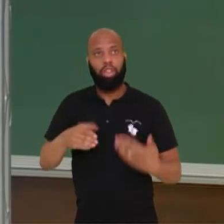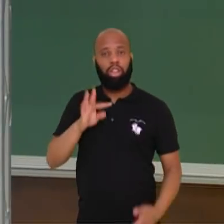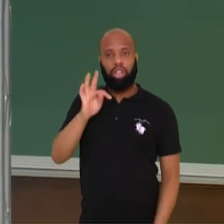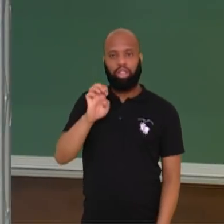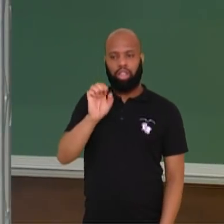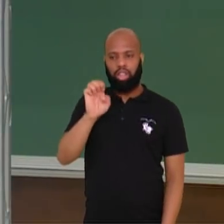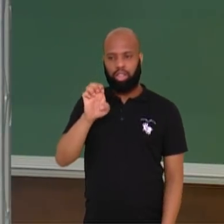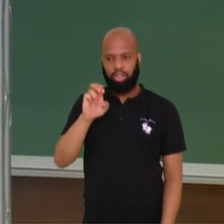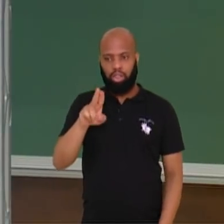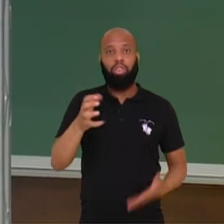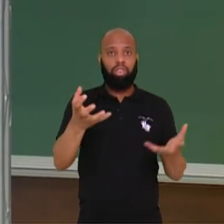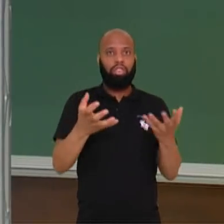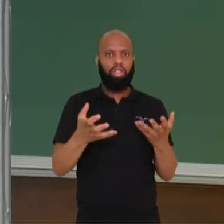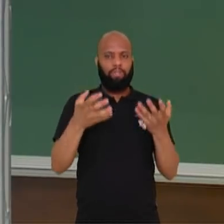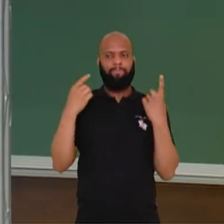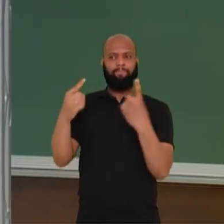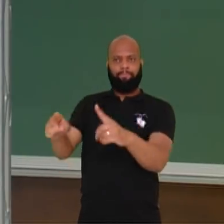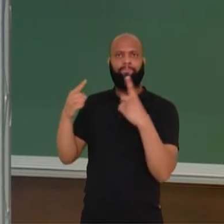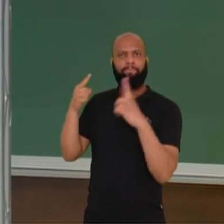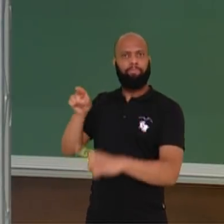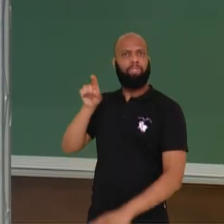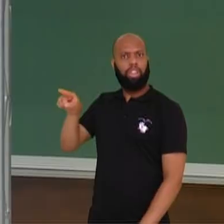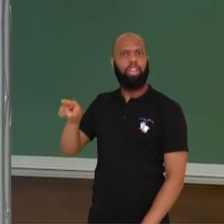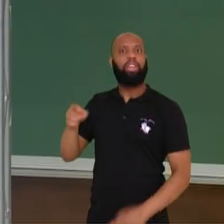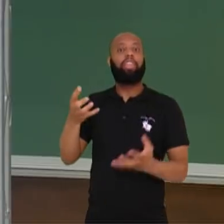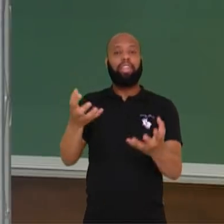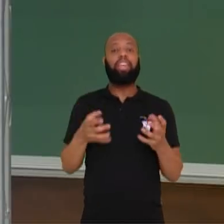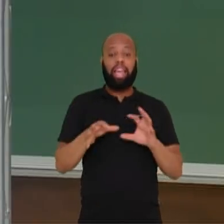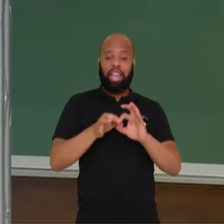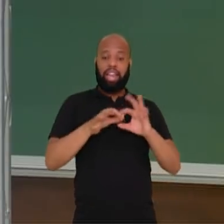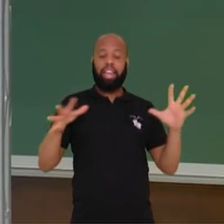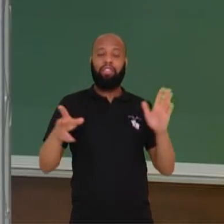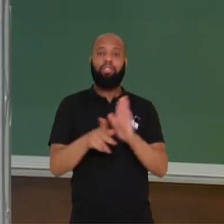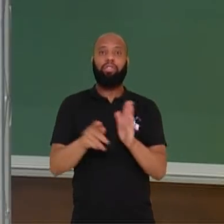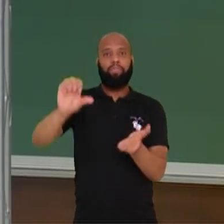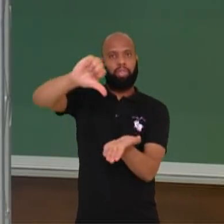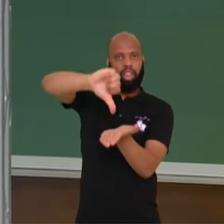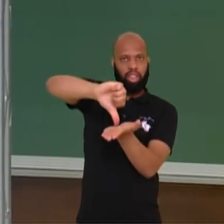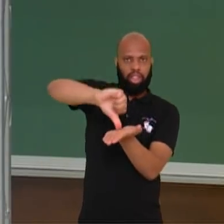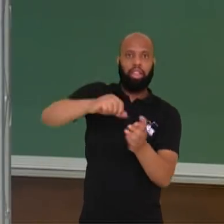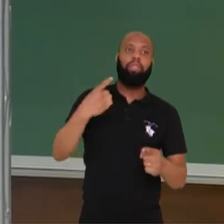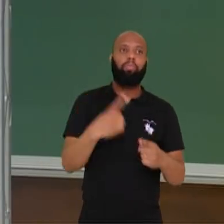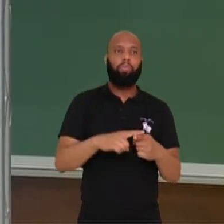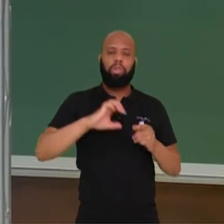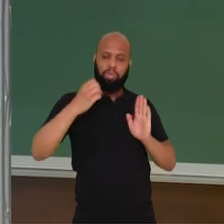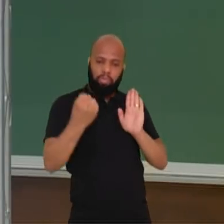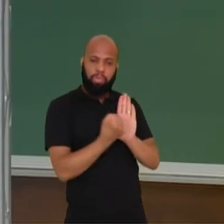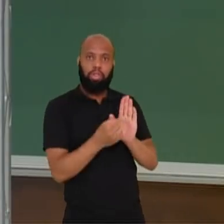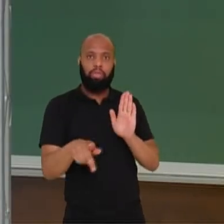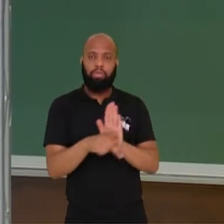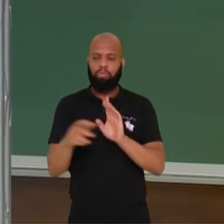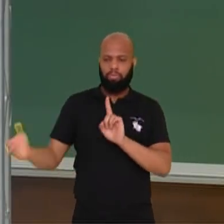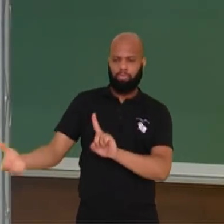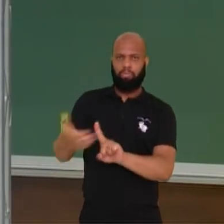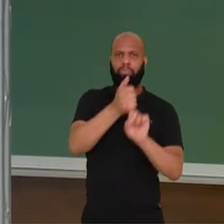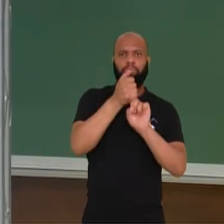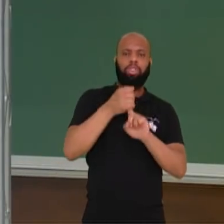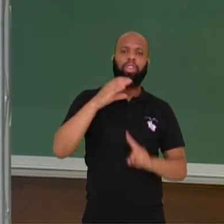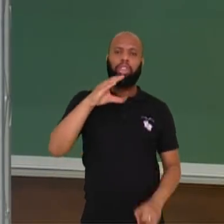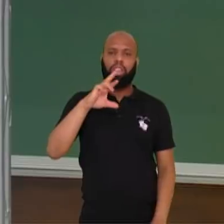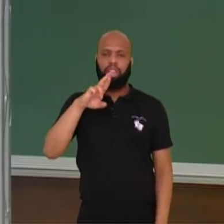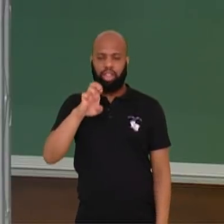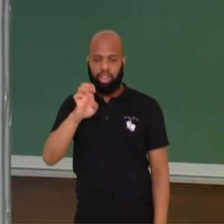si a tarefa de derrotar esse monstro e libertar Atenas. É um símbolo da dominação de Creta que houve num